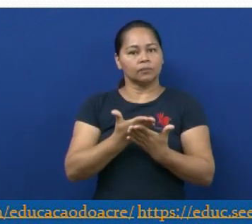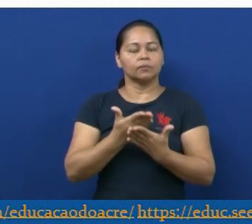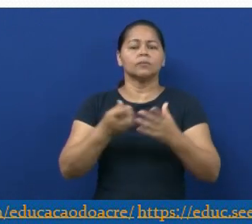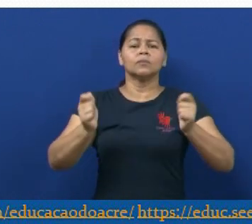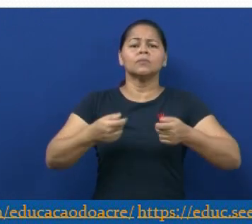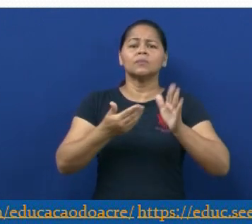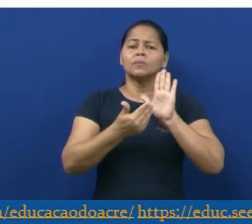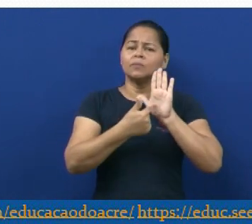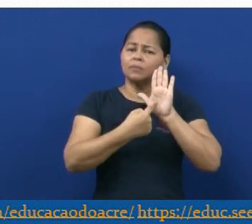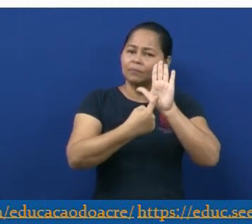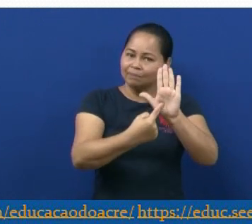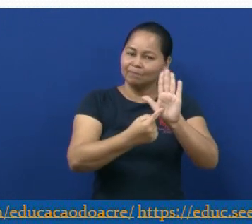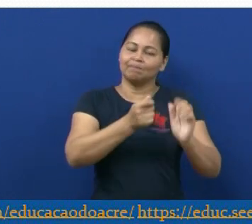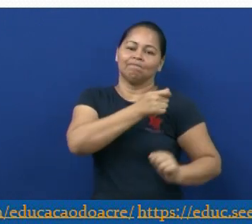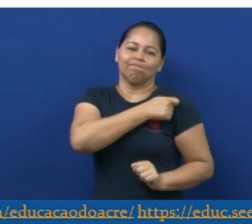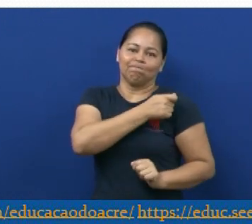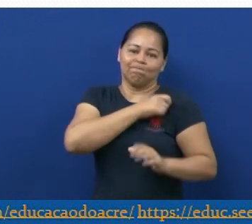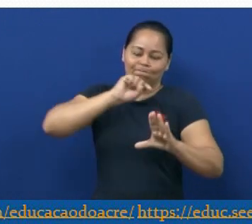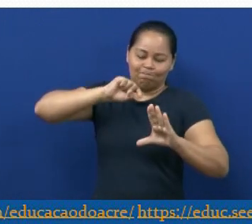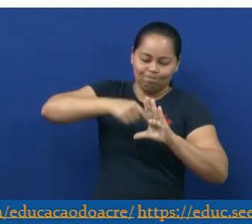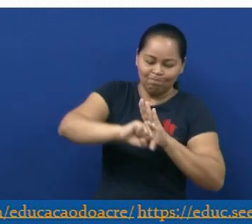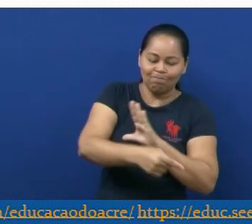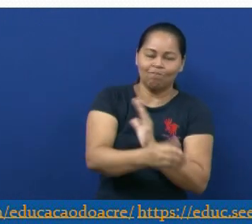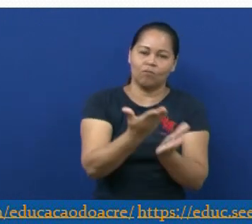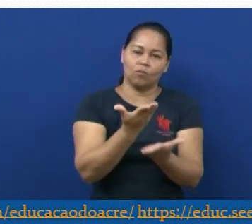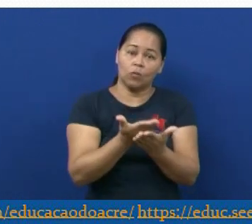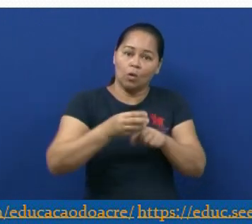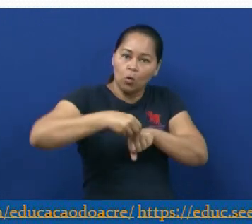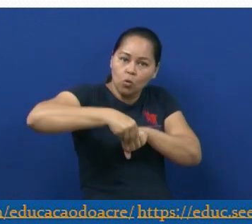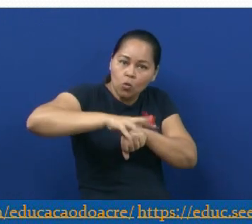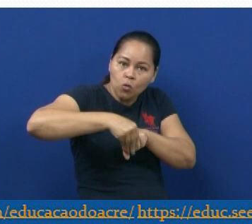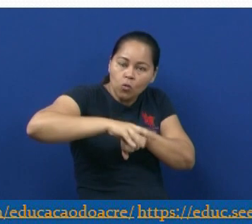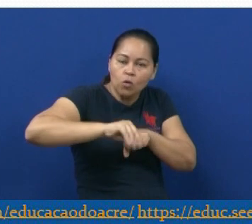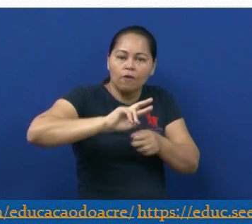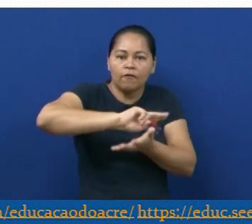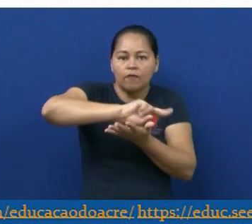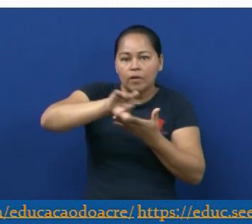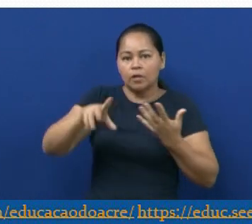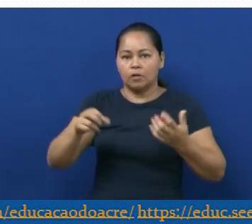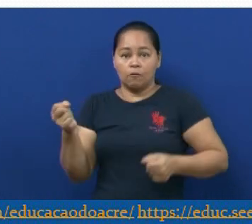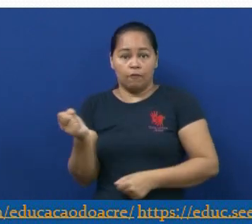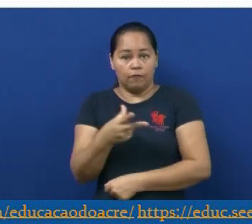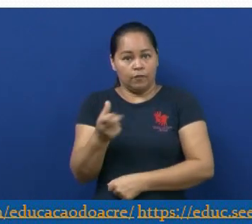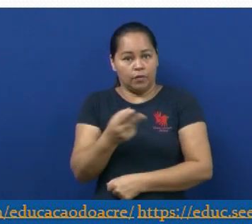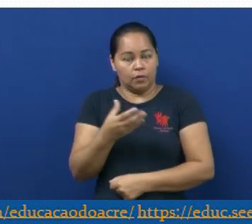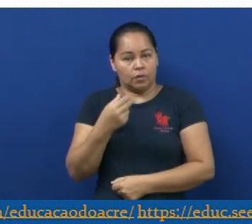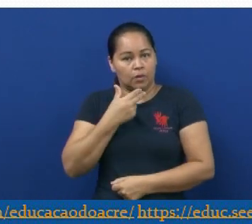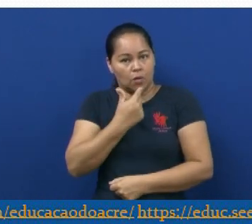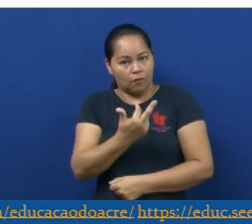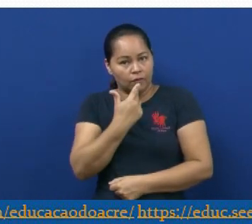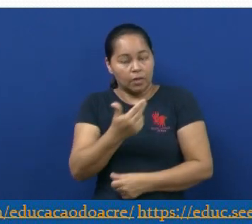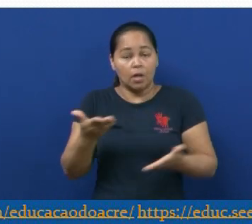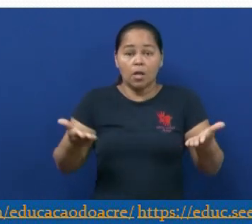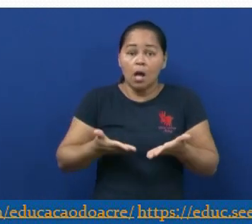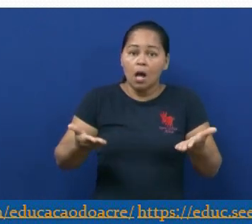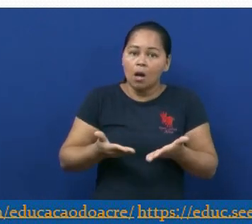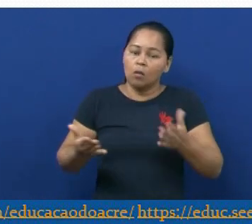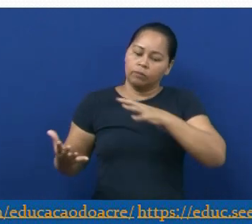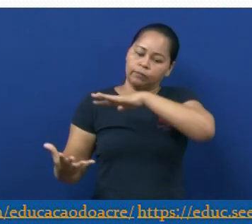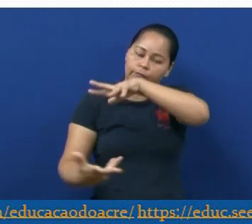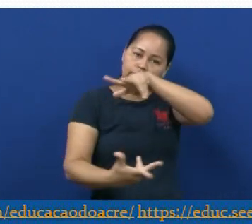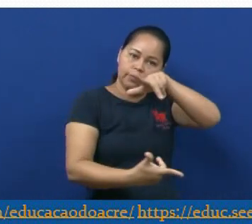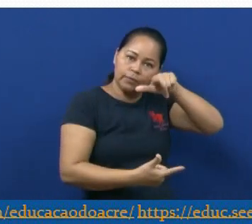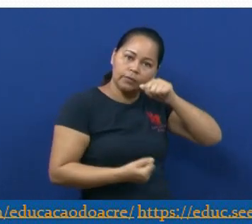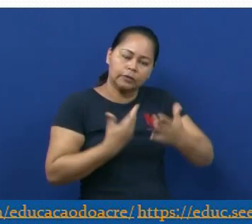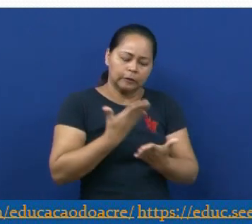aluno, pode consultar e aprofundar mais os seus conhecimentos sobre esse vírus, que é uma novidade na atualidade, mas que pode ser